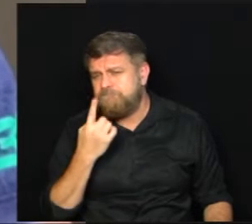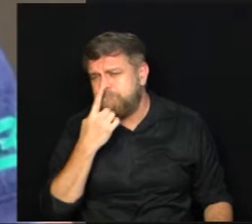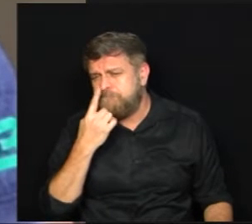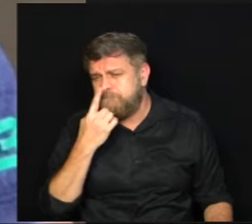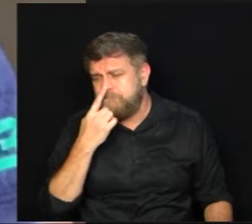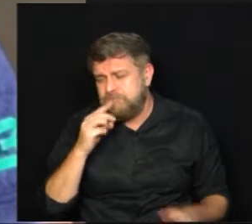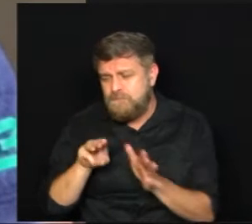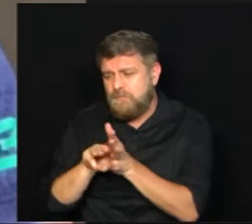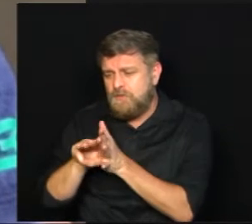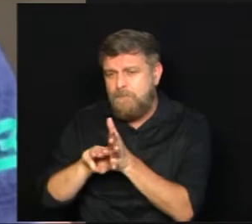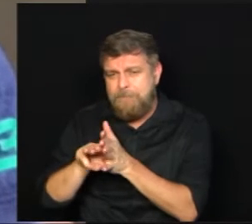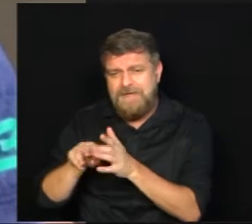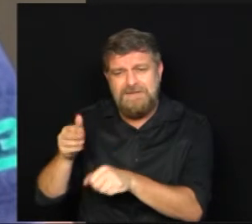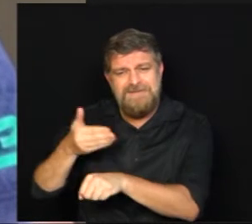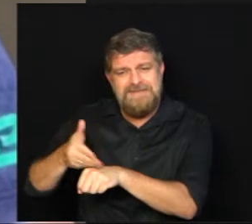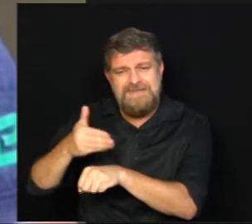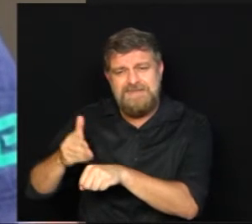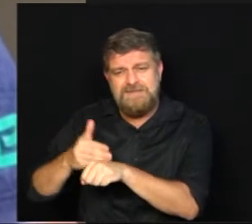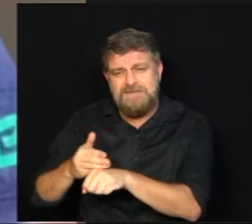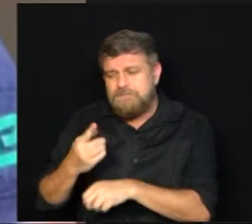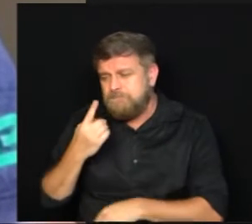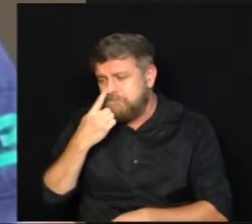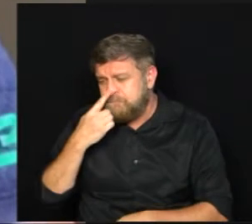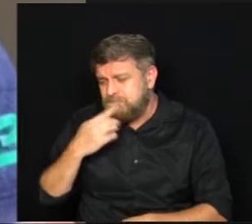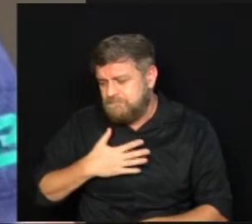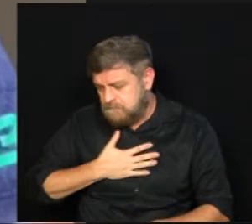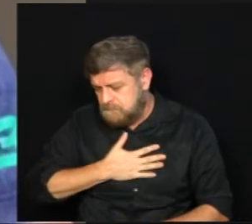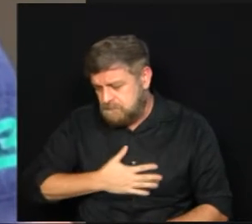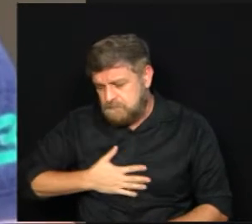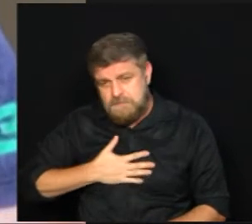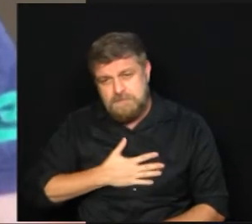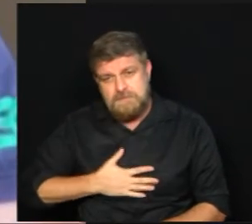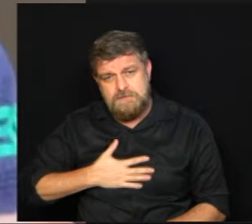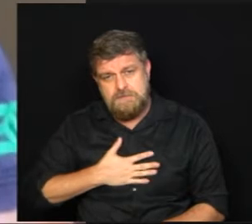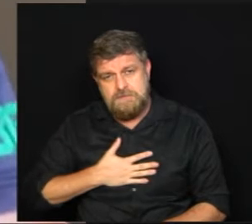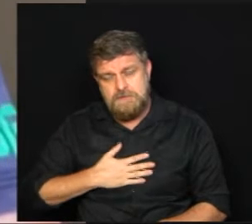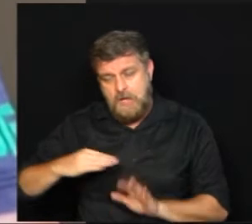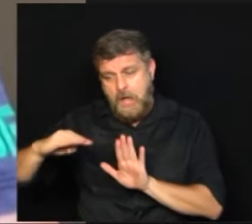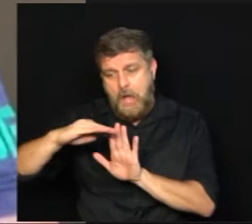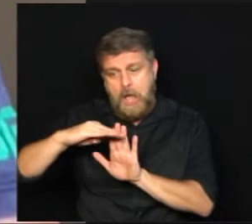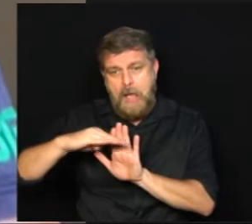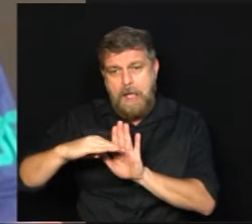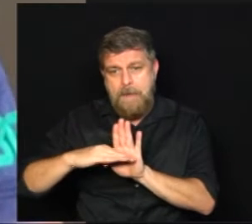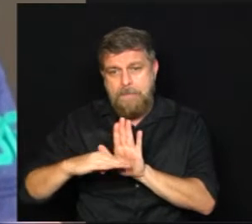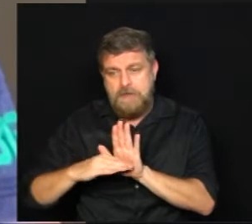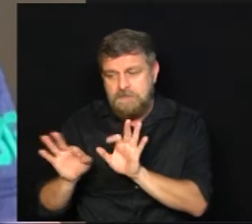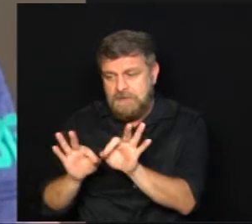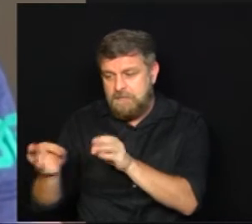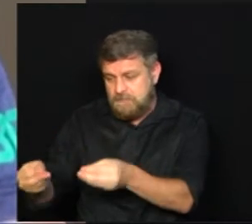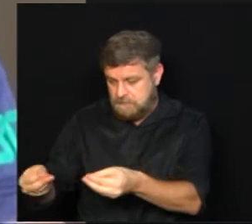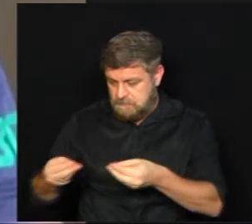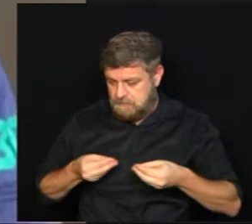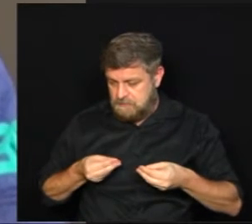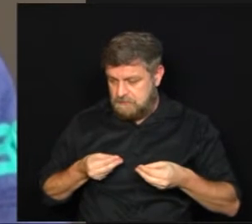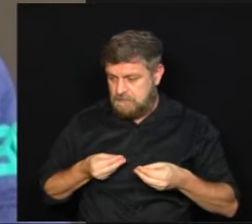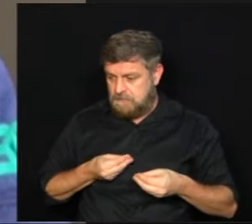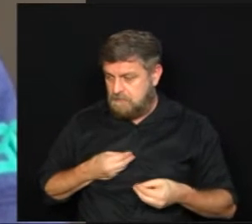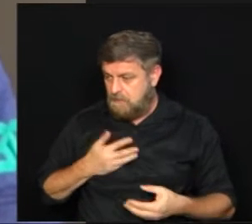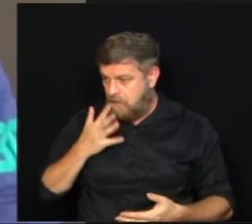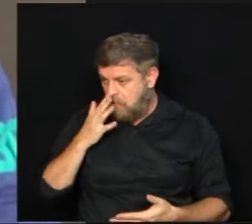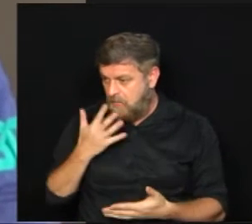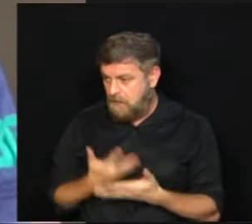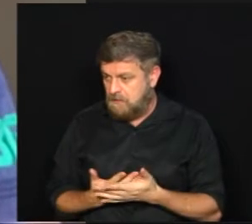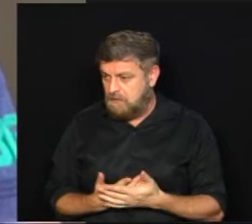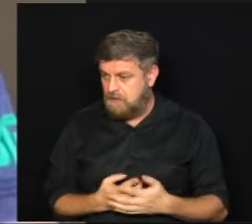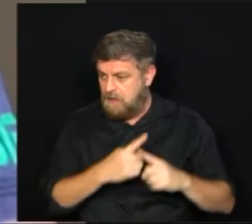de treinamento, eu gostei muito do plano de treinamento que ele tinha feito para mim. Eu ia participar de uns